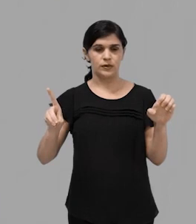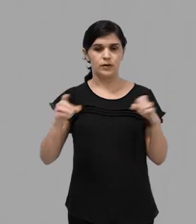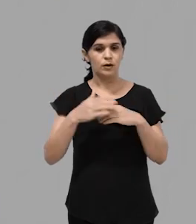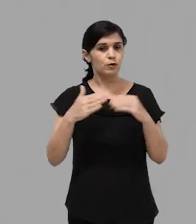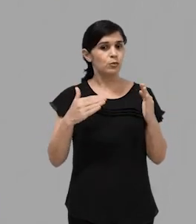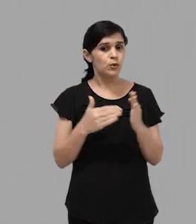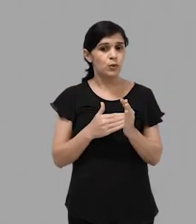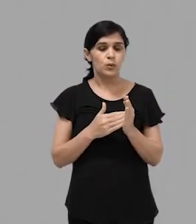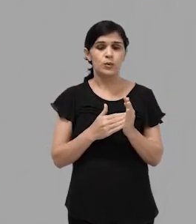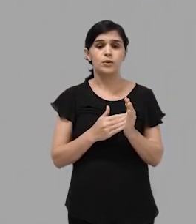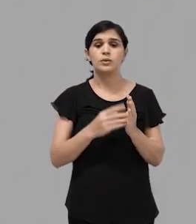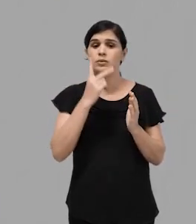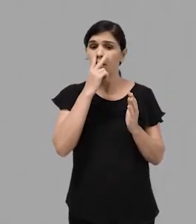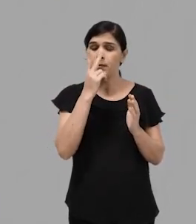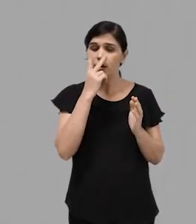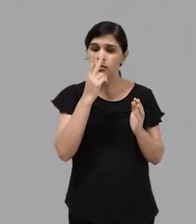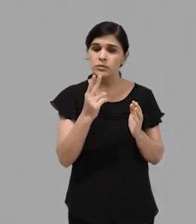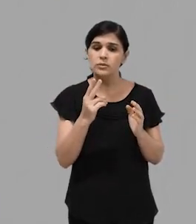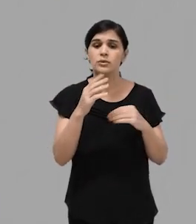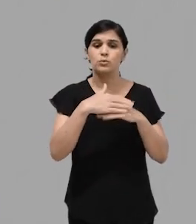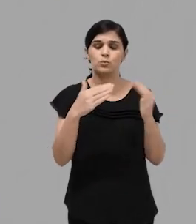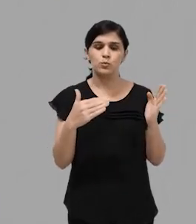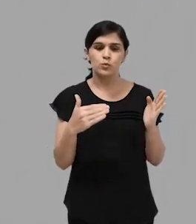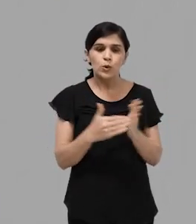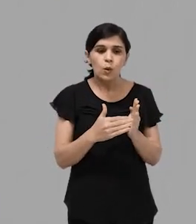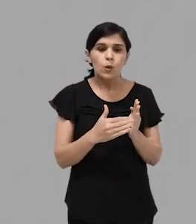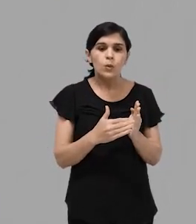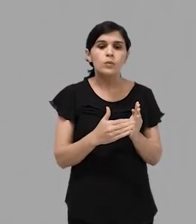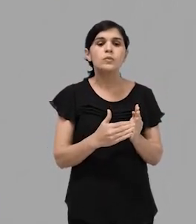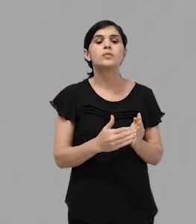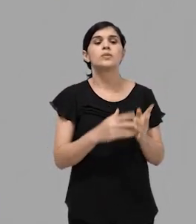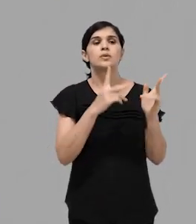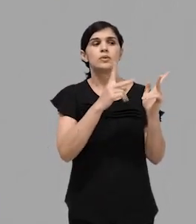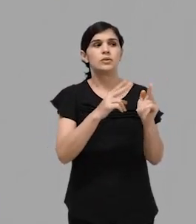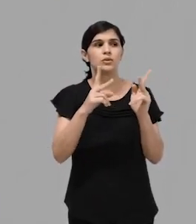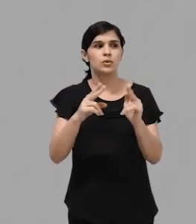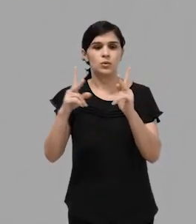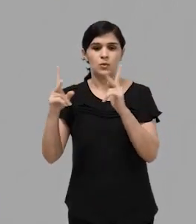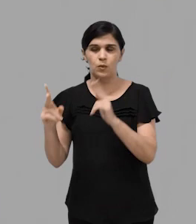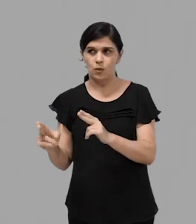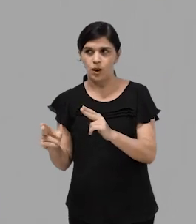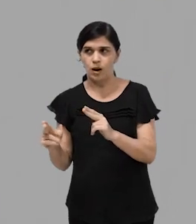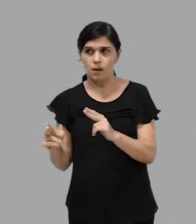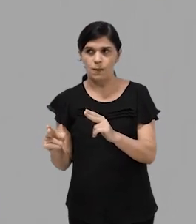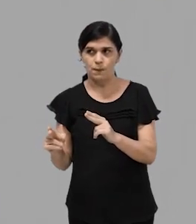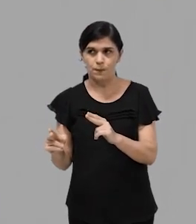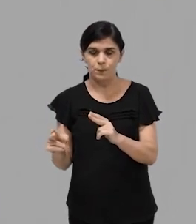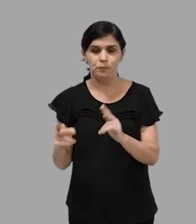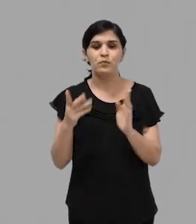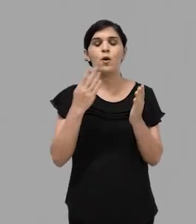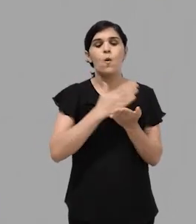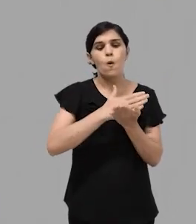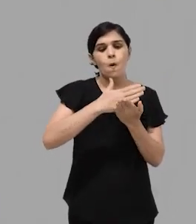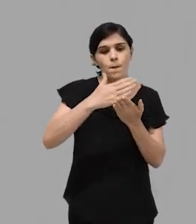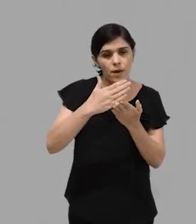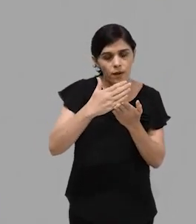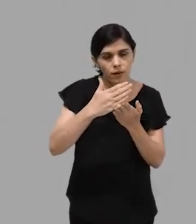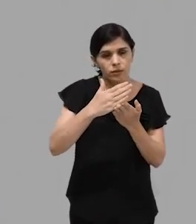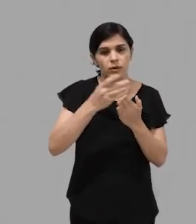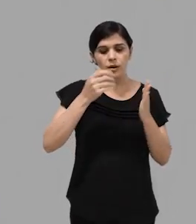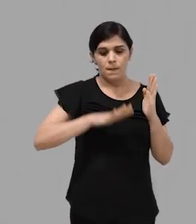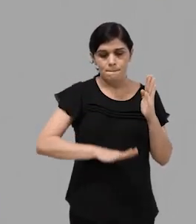comportamento. Crescem na tabela de baixo para cima, da esquerda para a direita. Então,